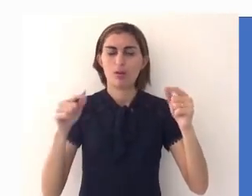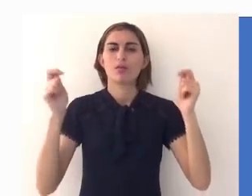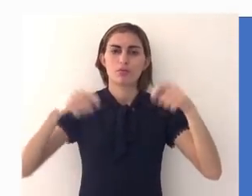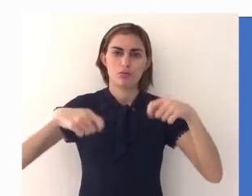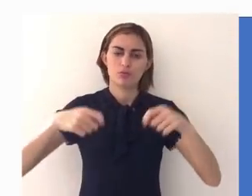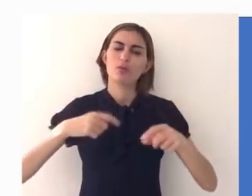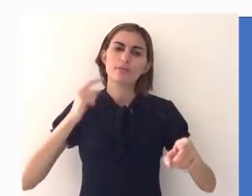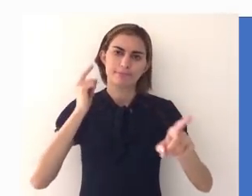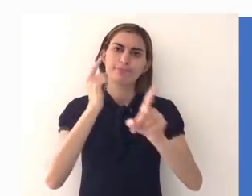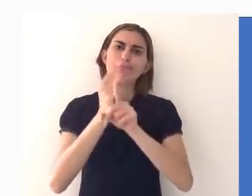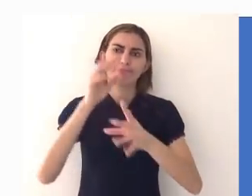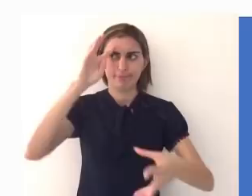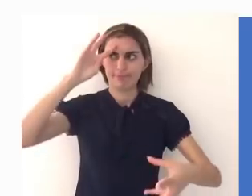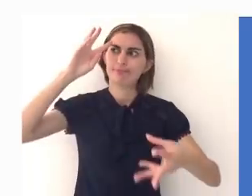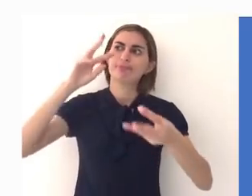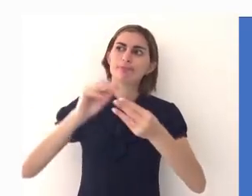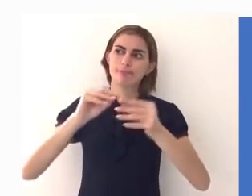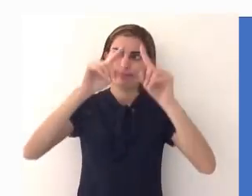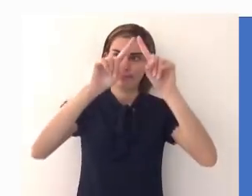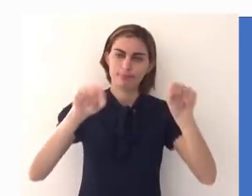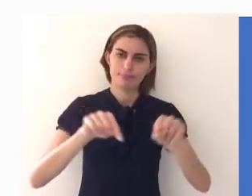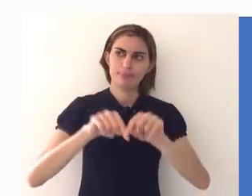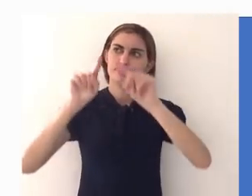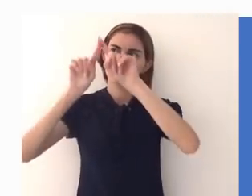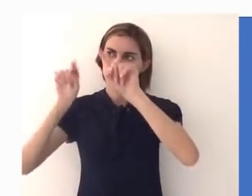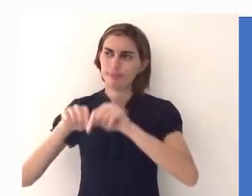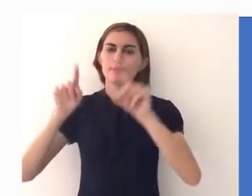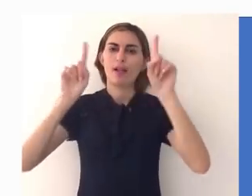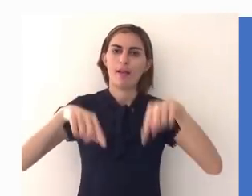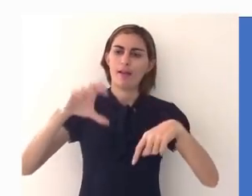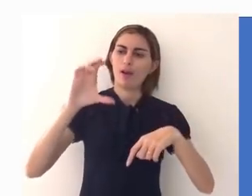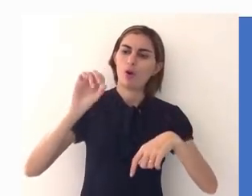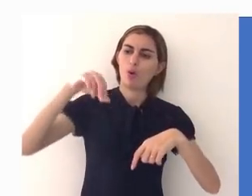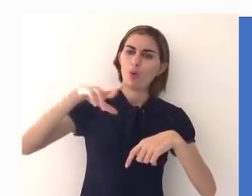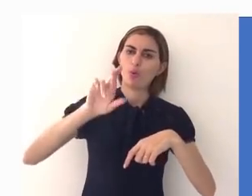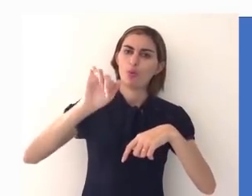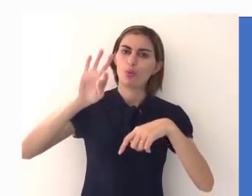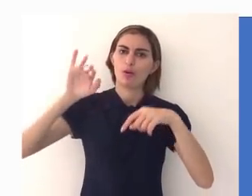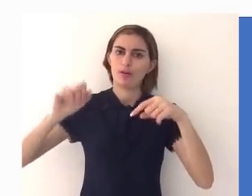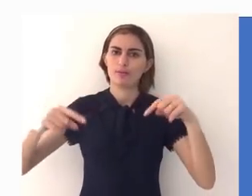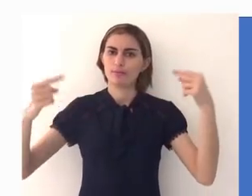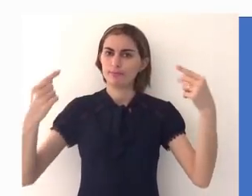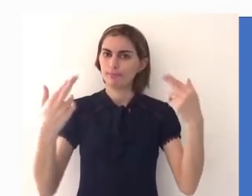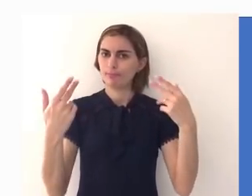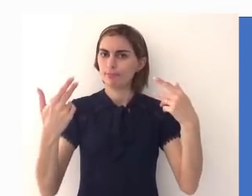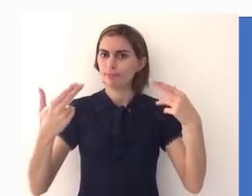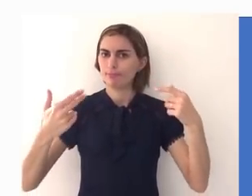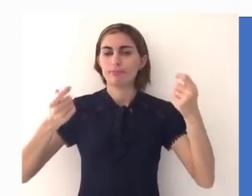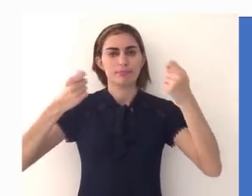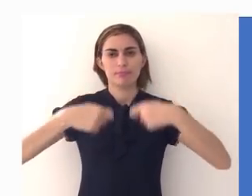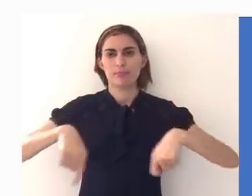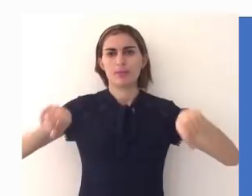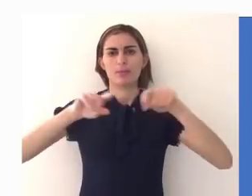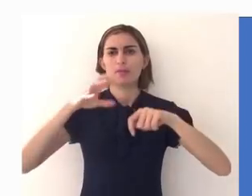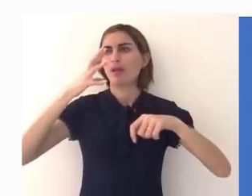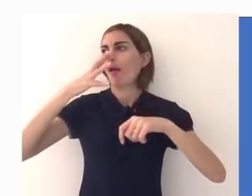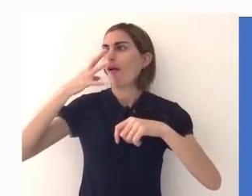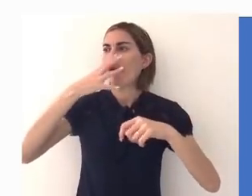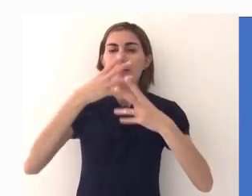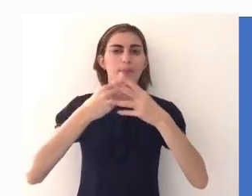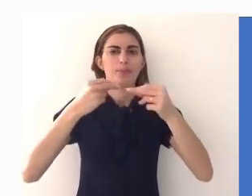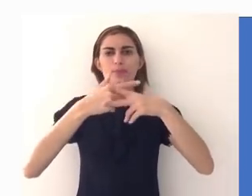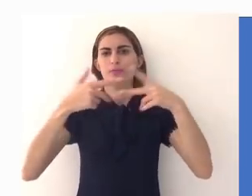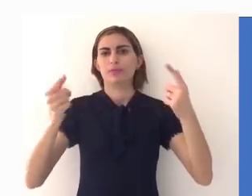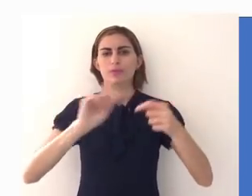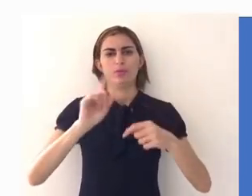a gente já vai concluir que os triângulos são congruentes, beleza? Então já não preciso ficar observando